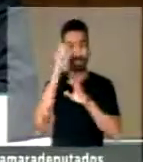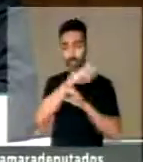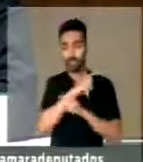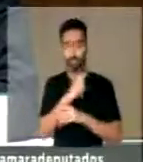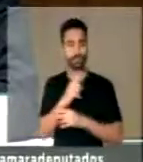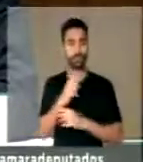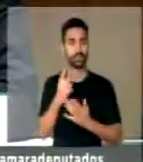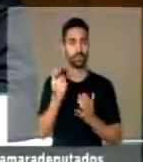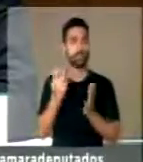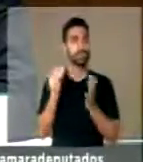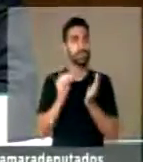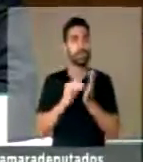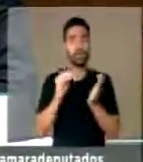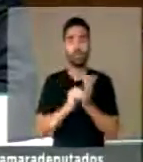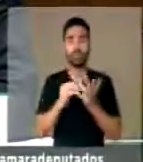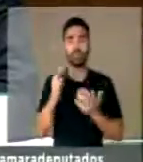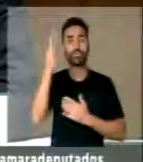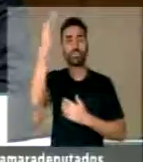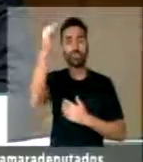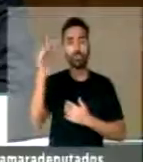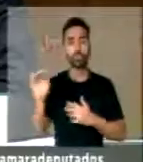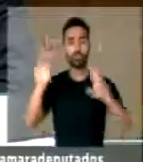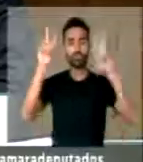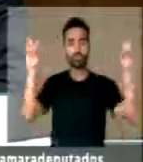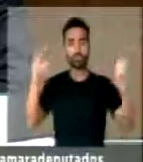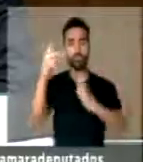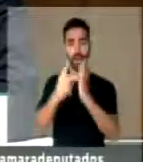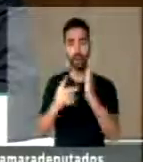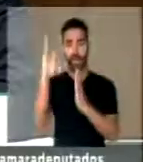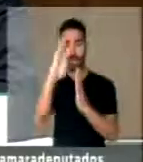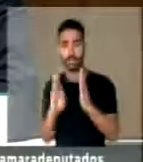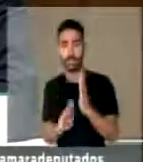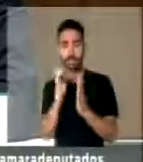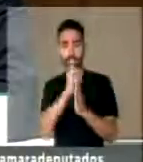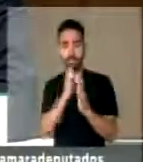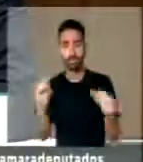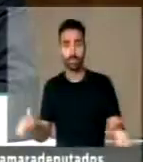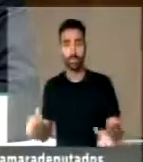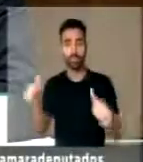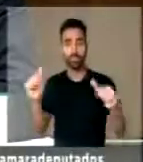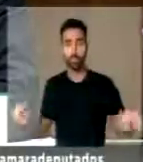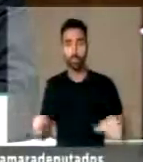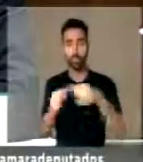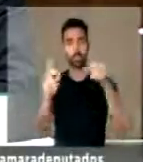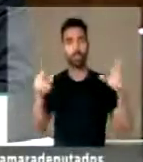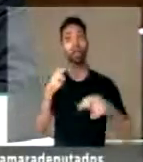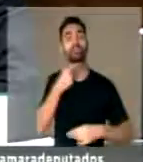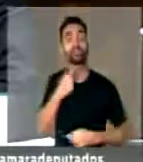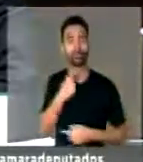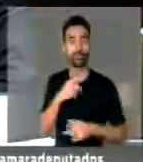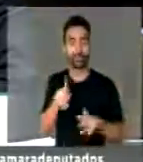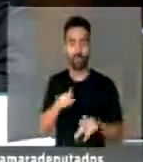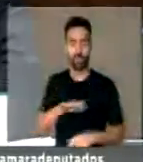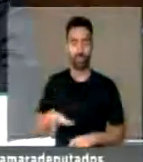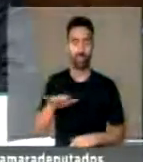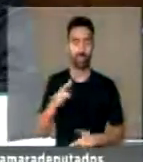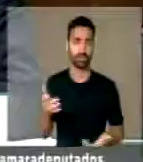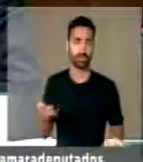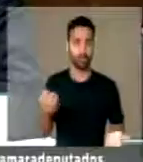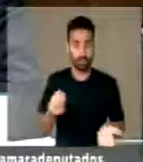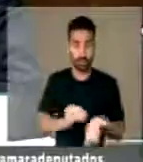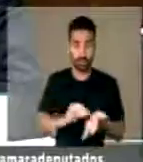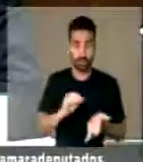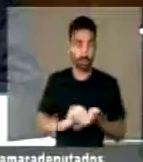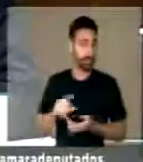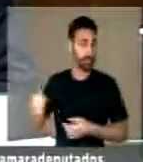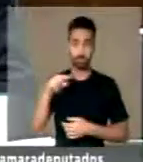enxerga um projeto de Brasil em que pontifiquem as necessidades do povo e em que este não se vê